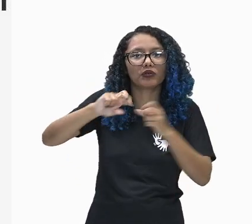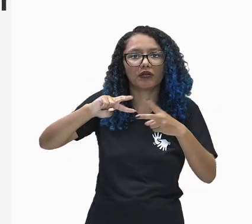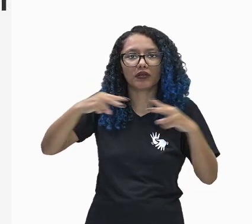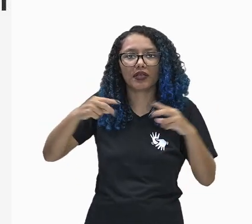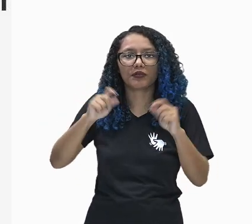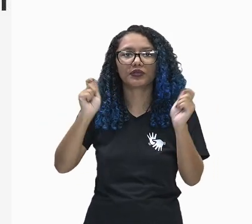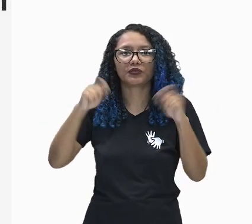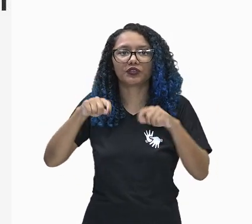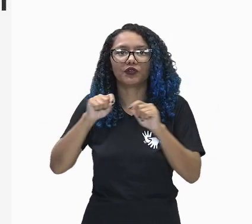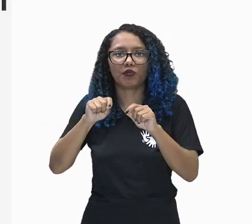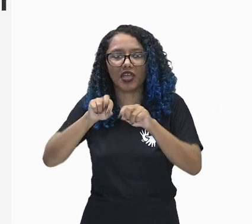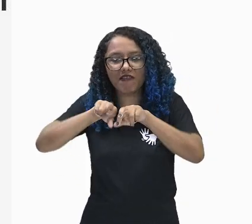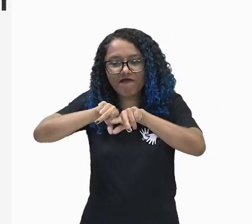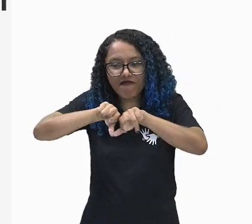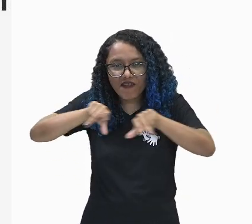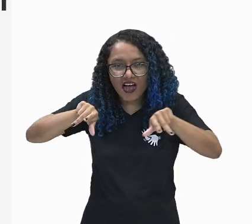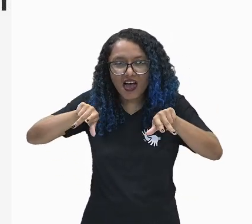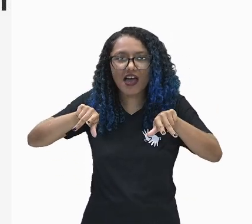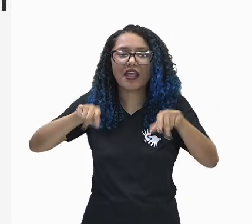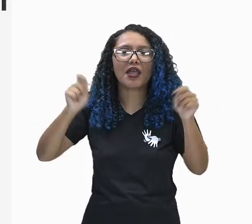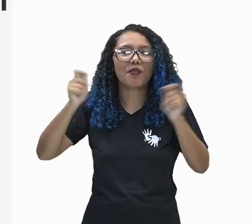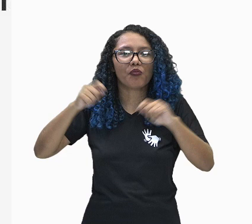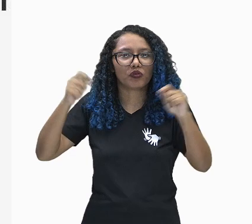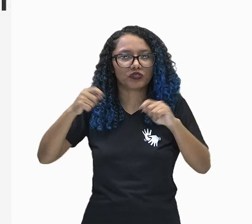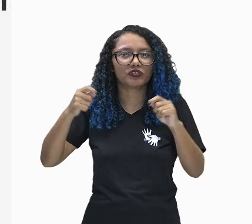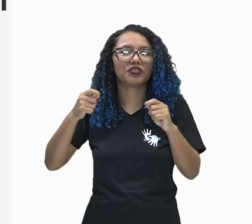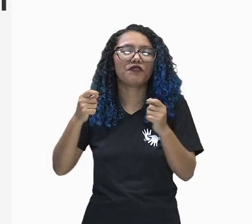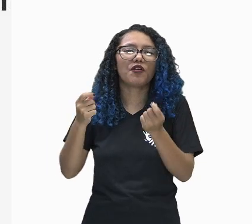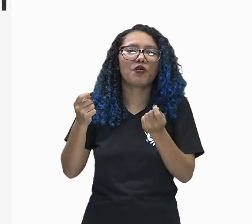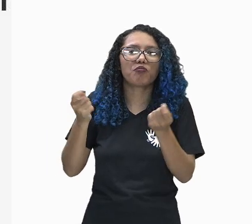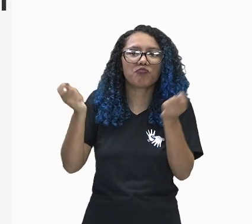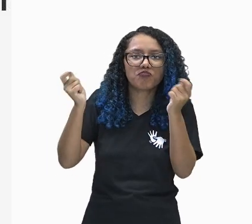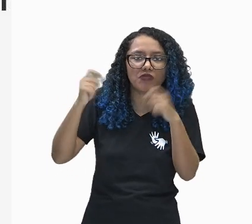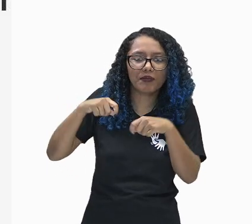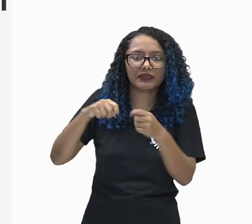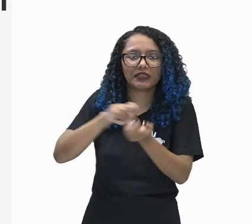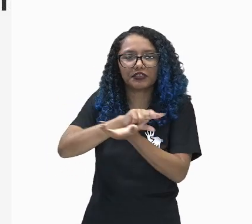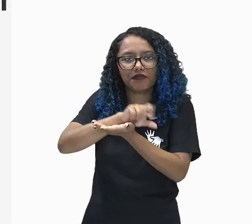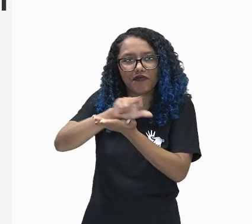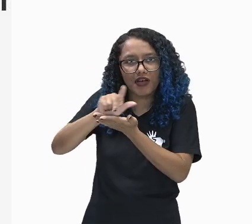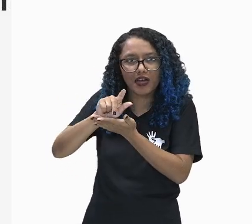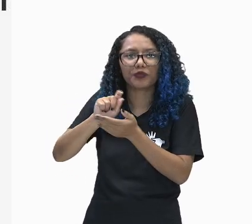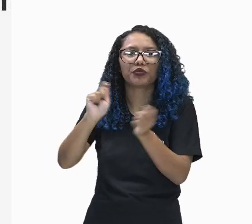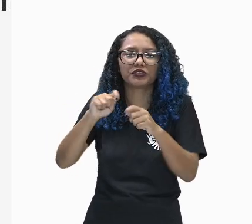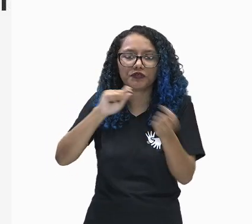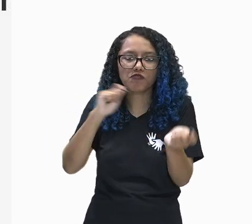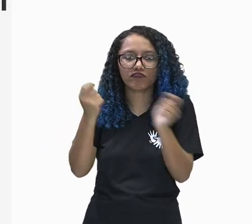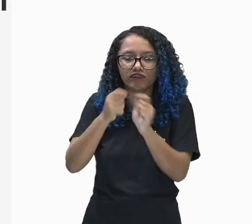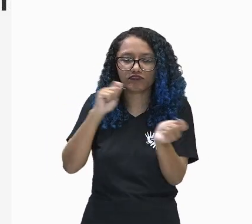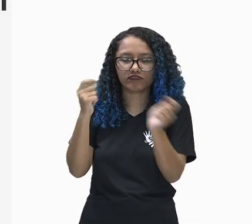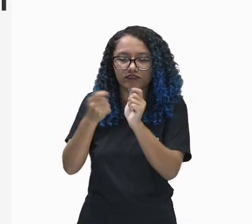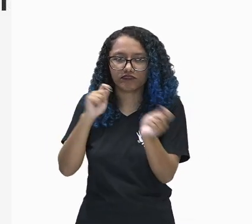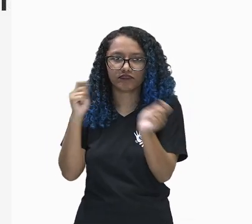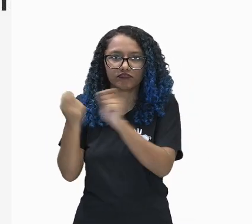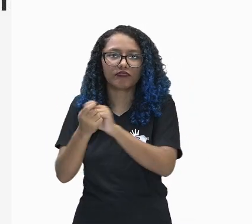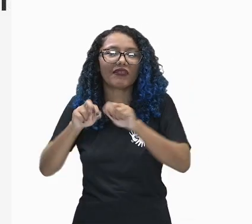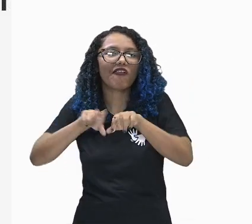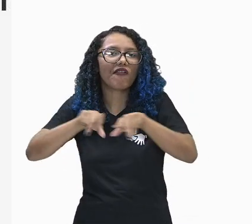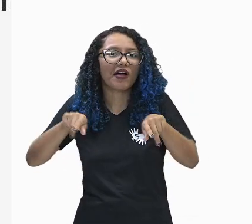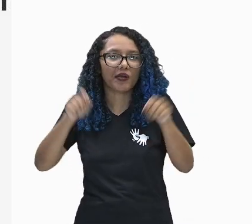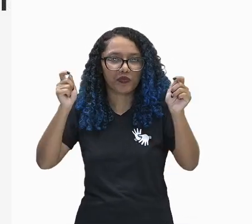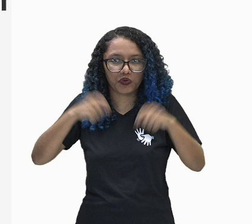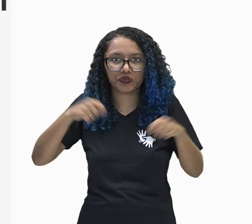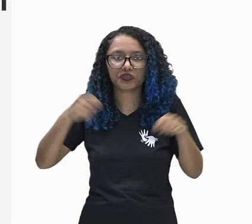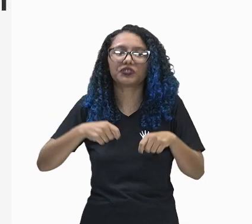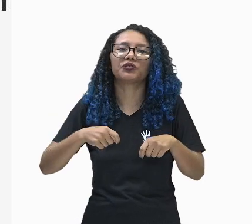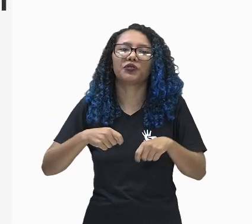tornarem pluripotentes, ou seja, elas também têm uma potência de se tornar qualquer tipo de célula que vai ser agregado na formação de um